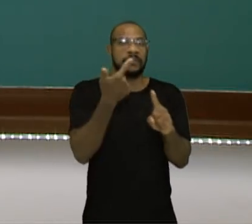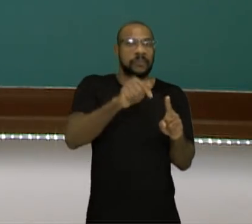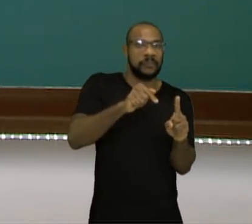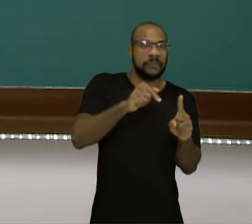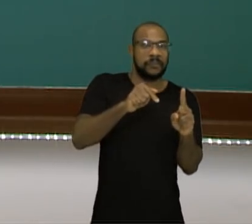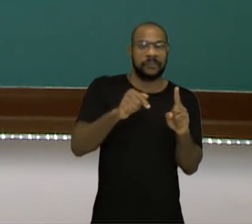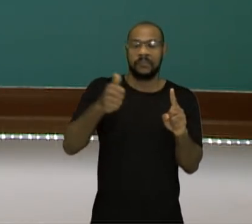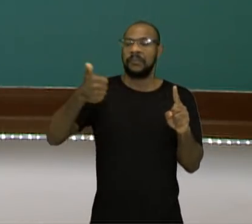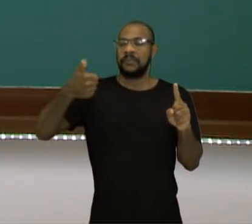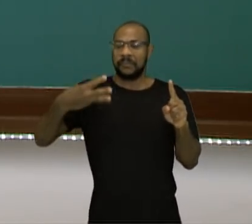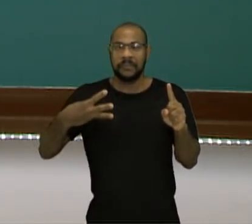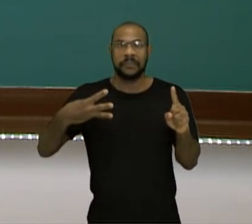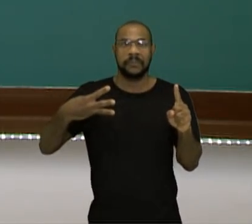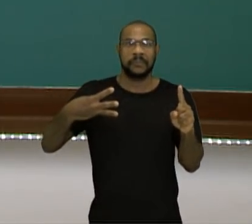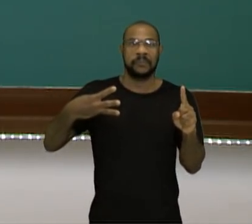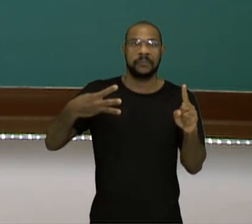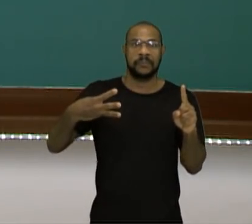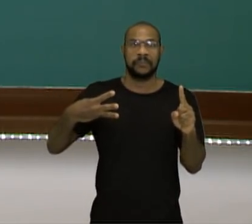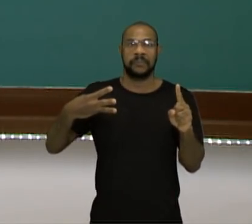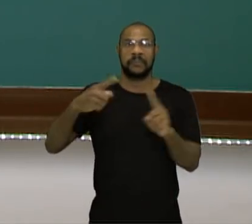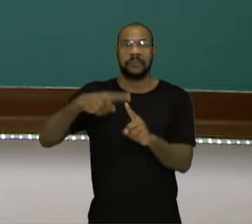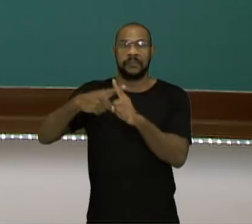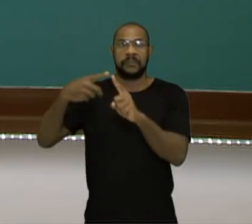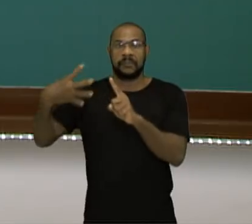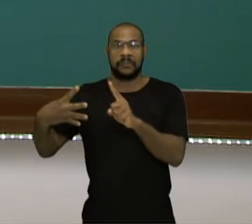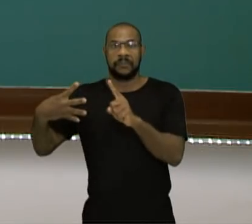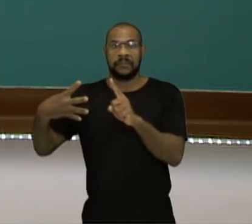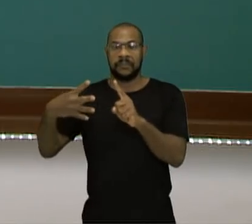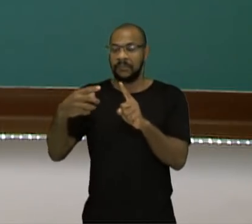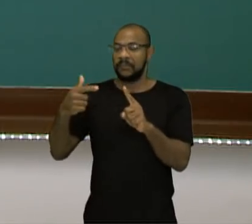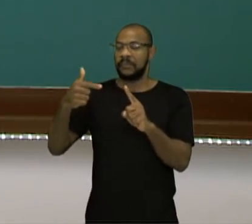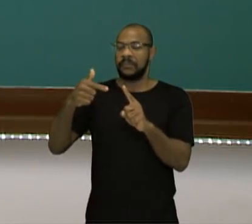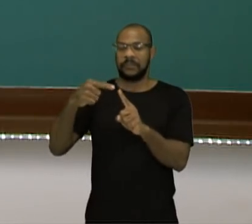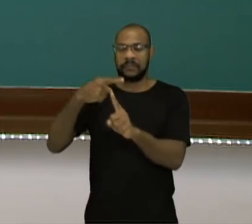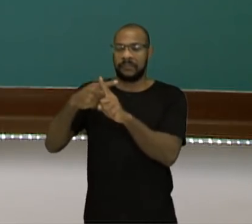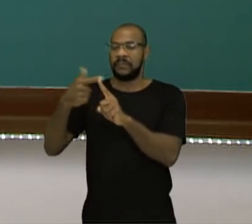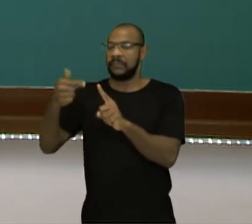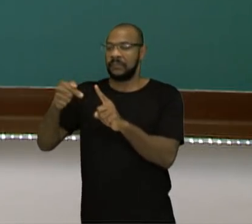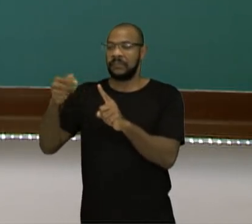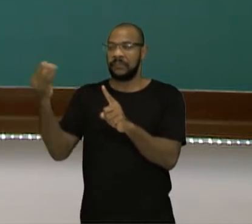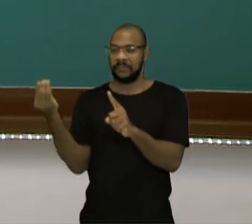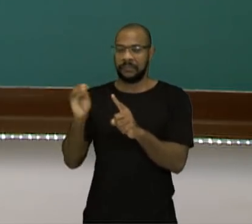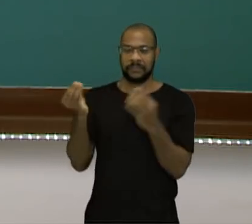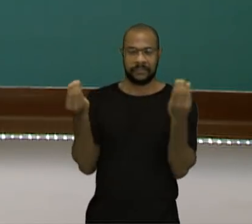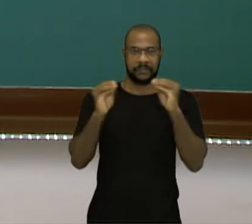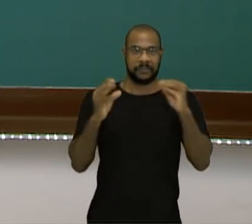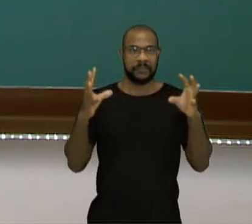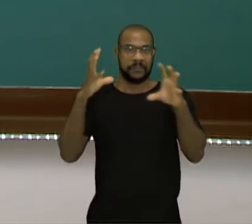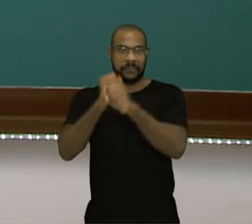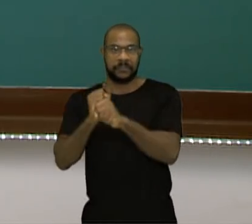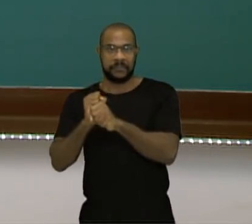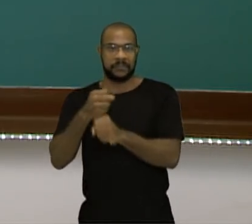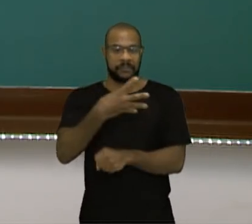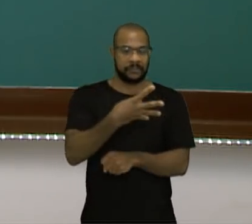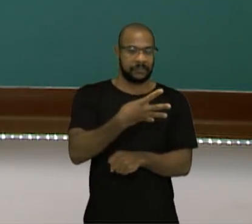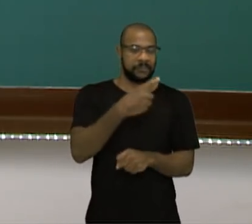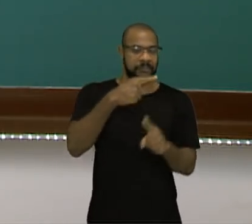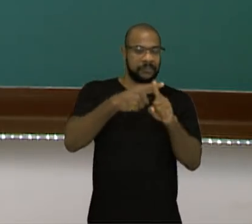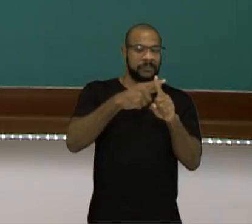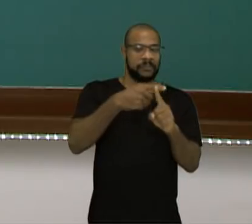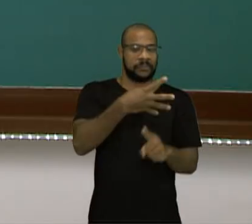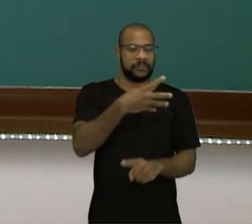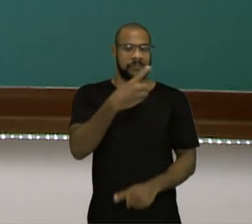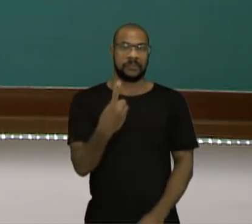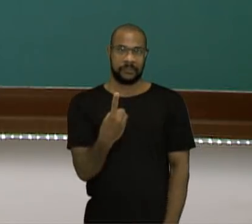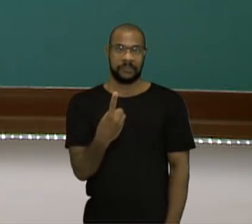sinal igual do 13, e tem o sinal igual do mais 4, e tem o sinal igual do mais 7. Então, nós vamos somar tudo isso. Vai dar 41, repito o sinal de